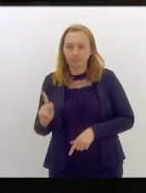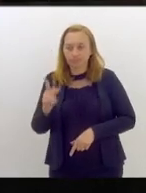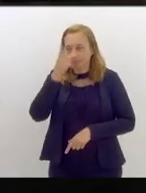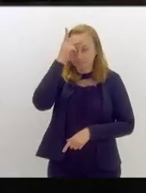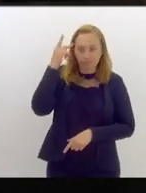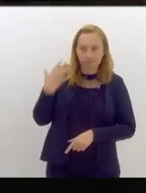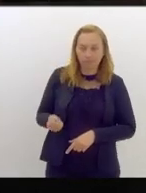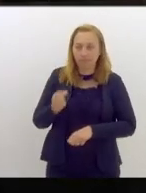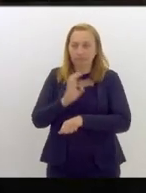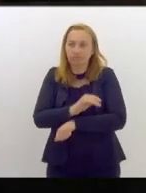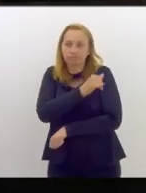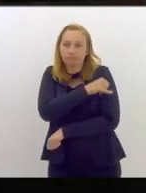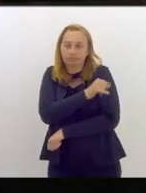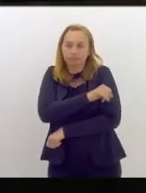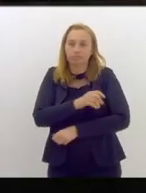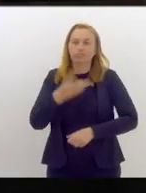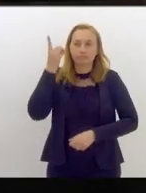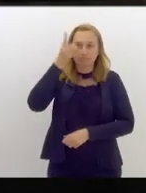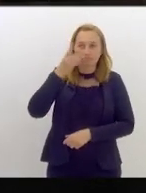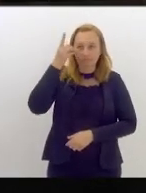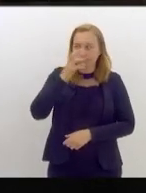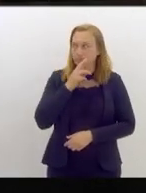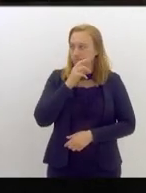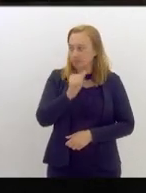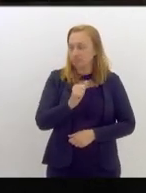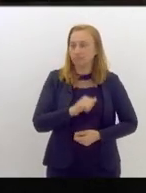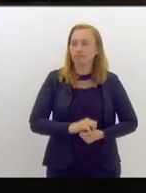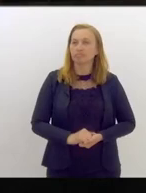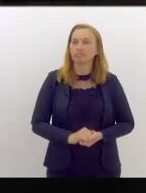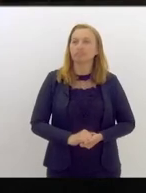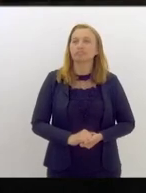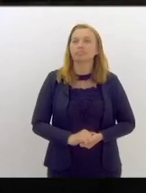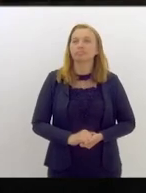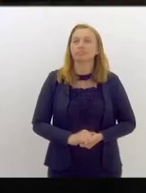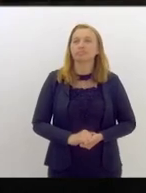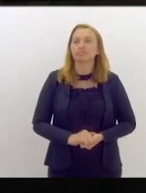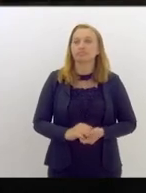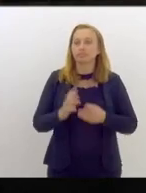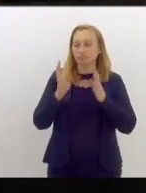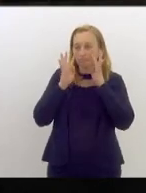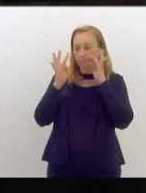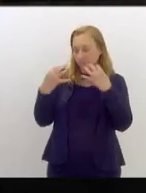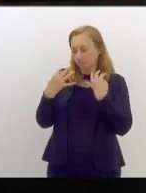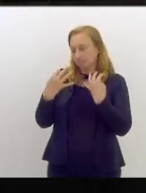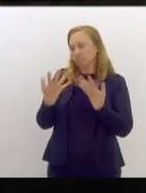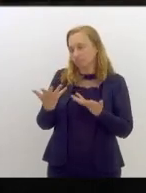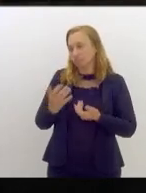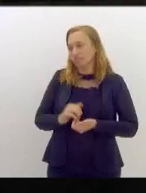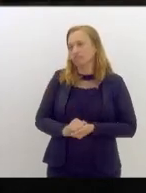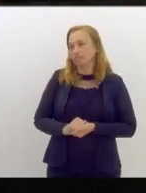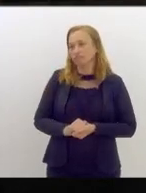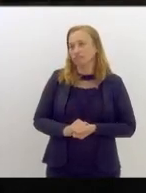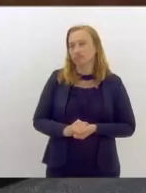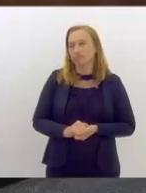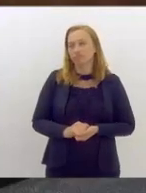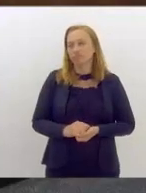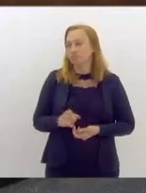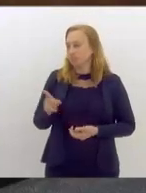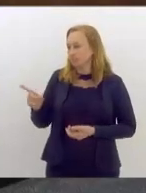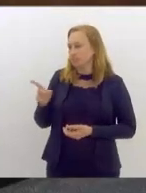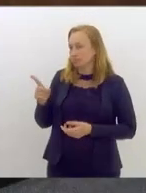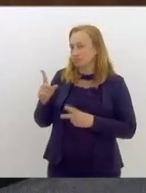do Estado do Rio de Janeiro Deputado Amorim pede para o playboy ficar quieto um minuto